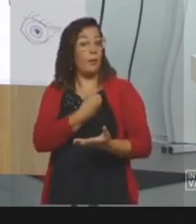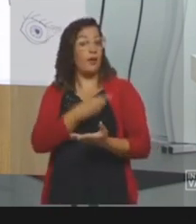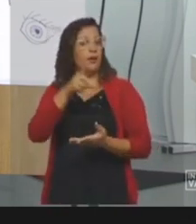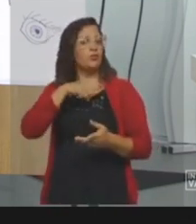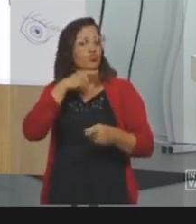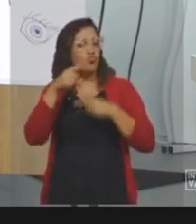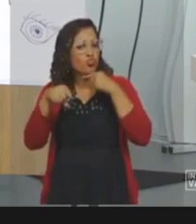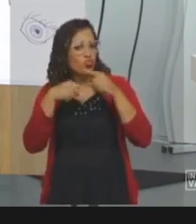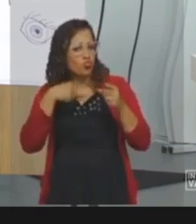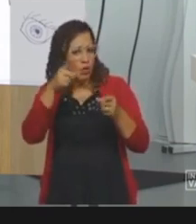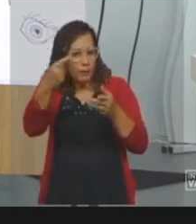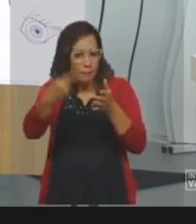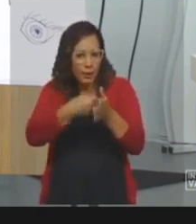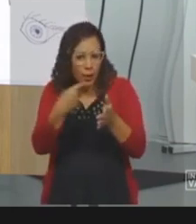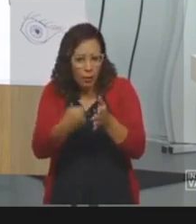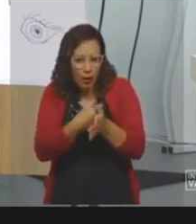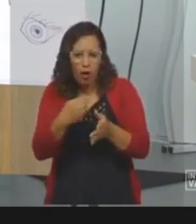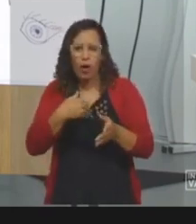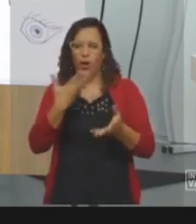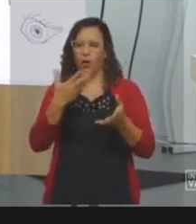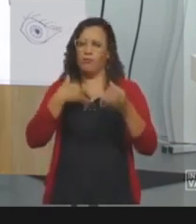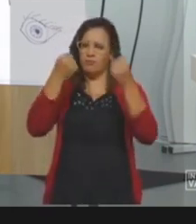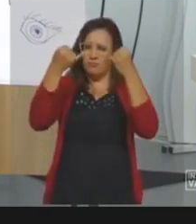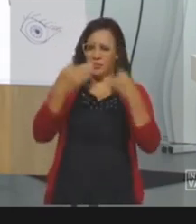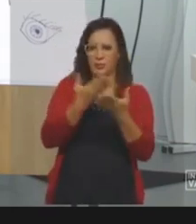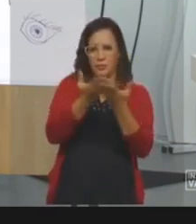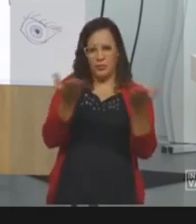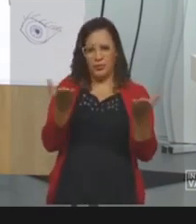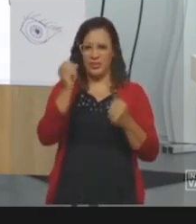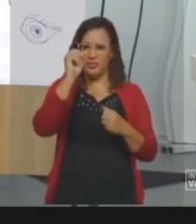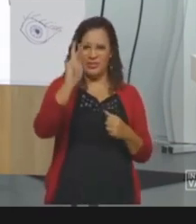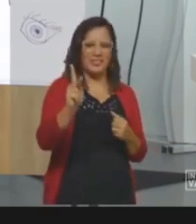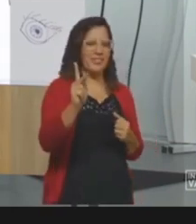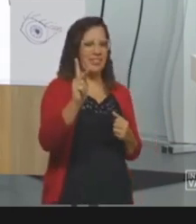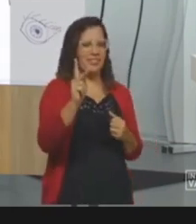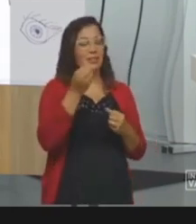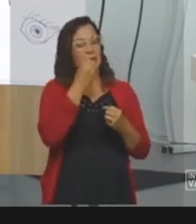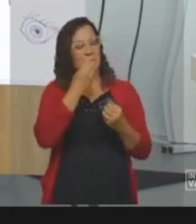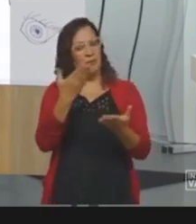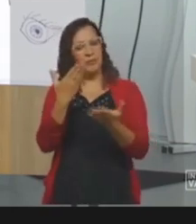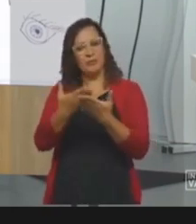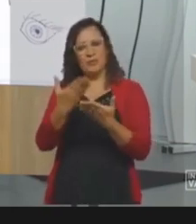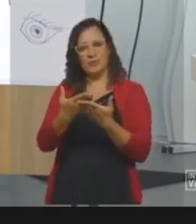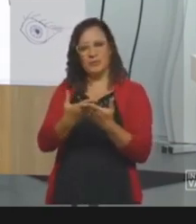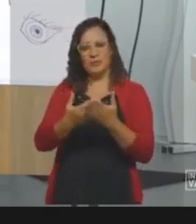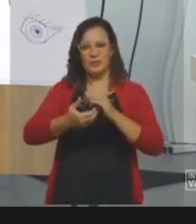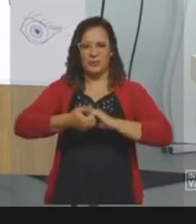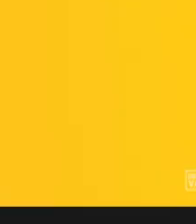Dúvidas que a gente pode comentar um pouquinho mais sobre esse assunto, ok? No mais, bons estudos!